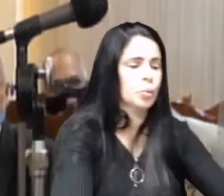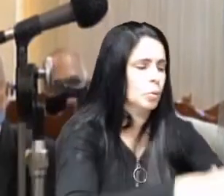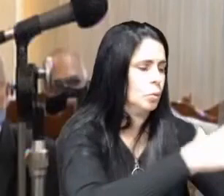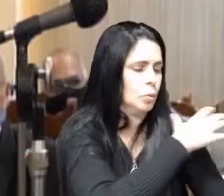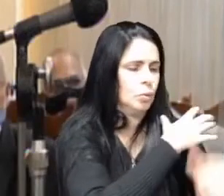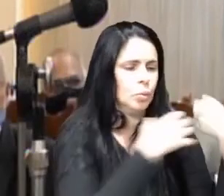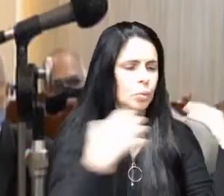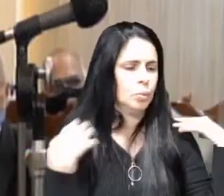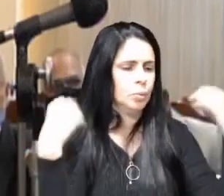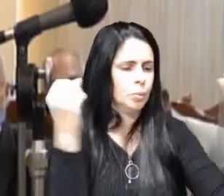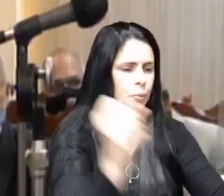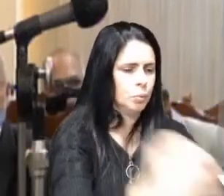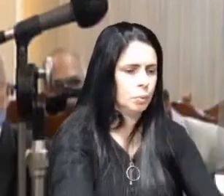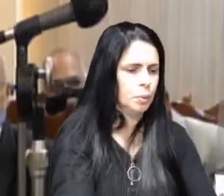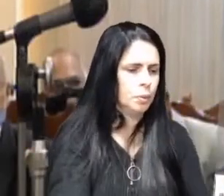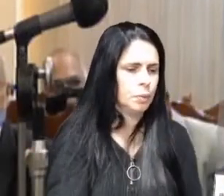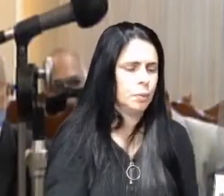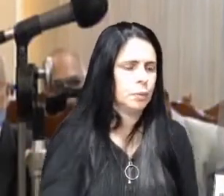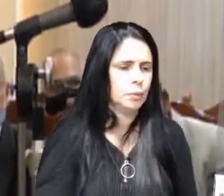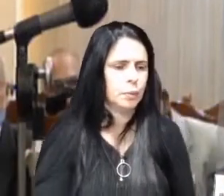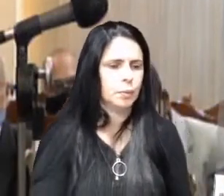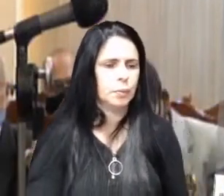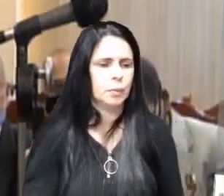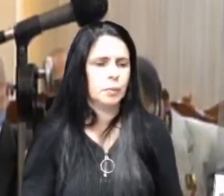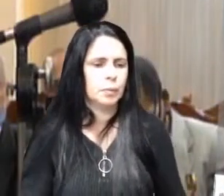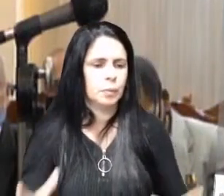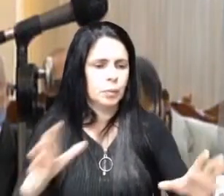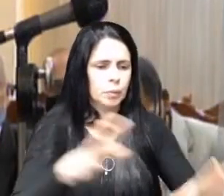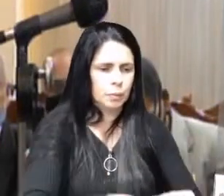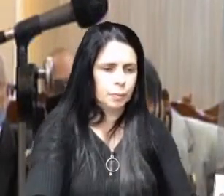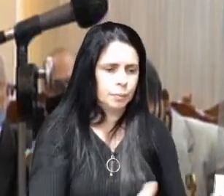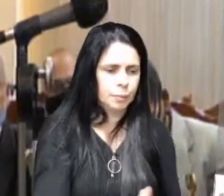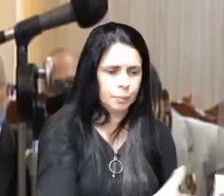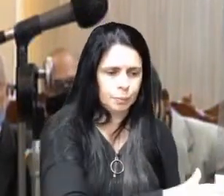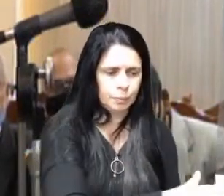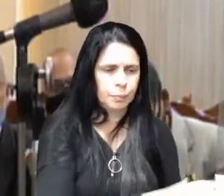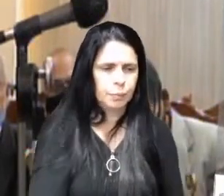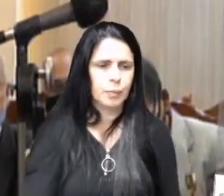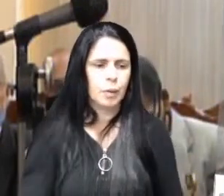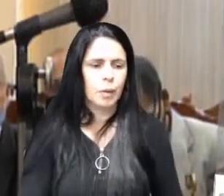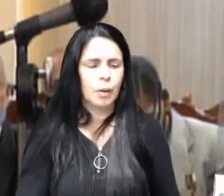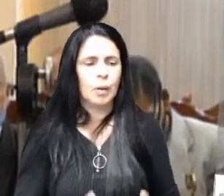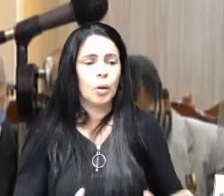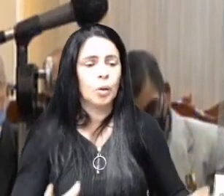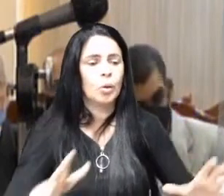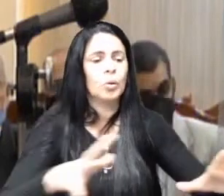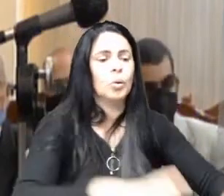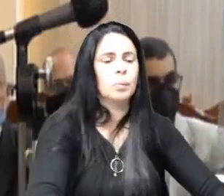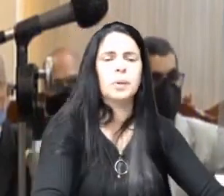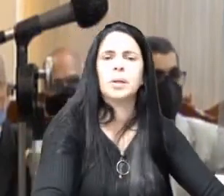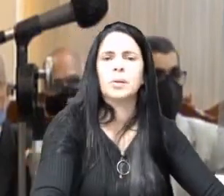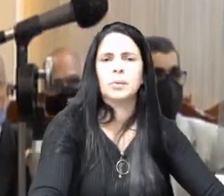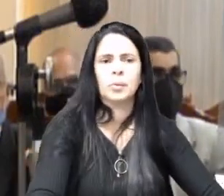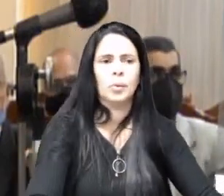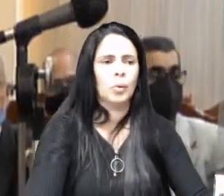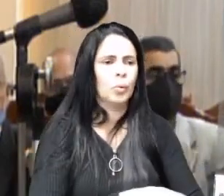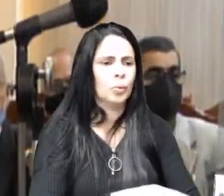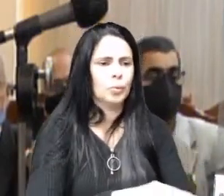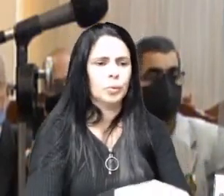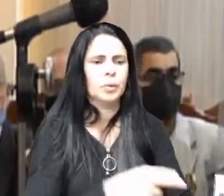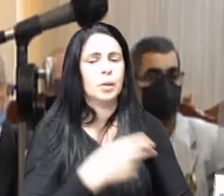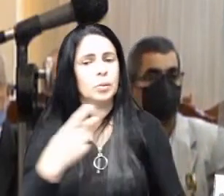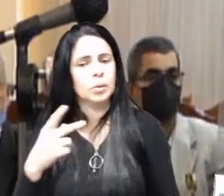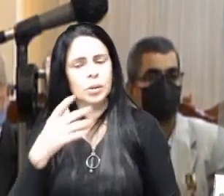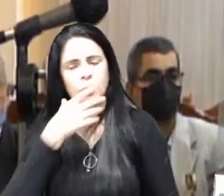ombro, e indo virados para trás, cobriram a nudez do seu